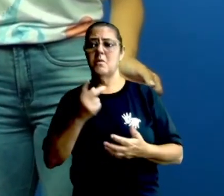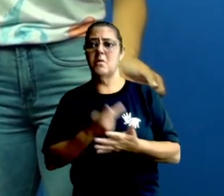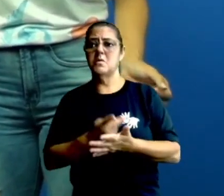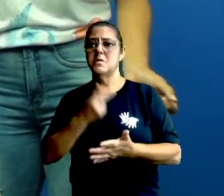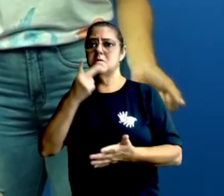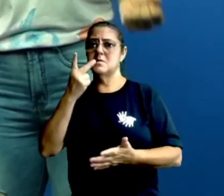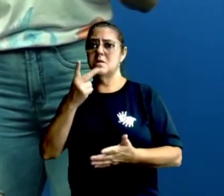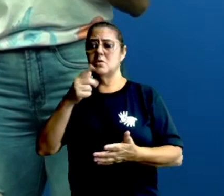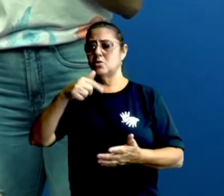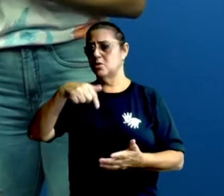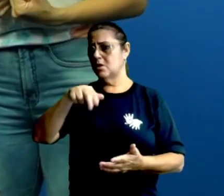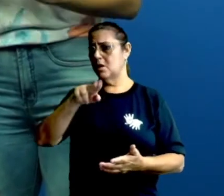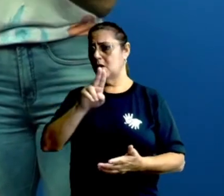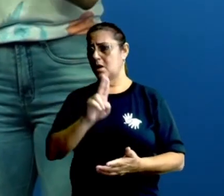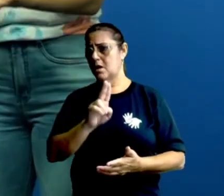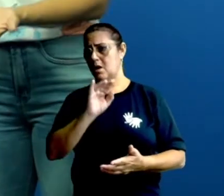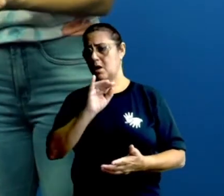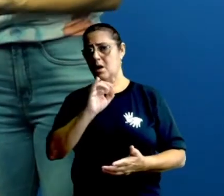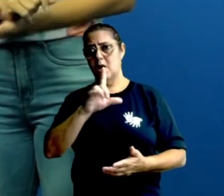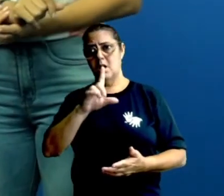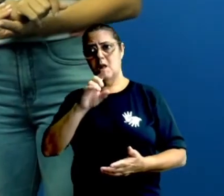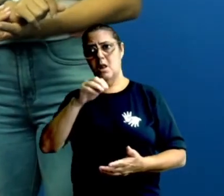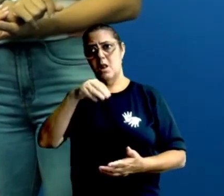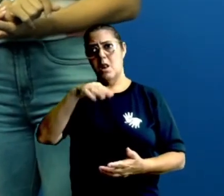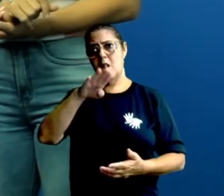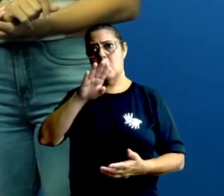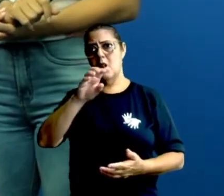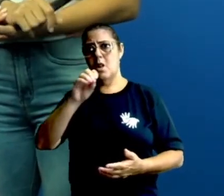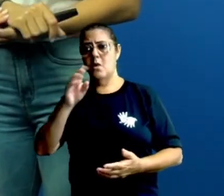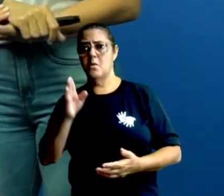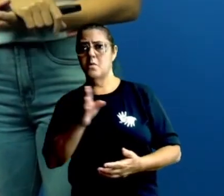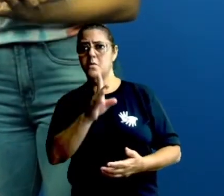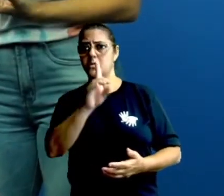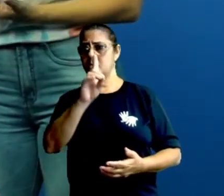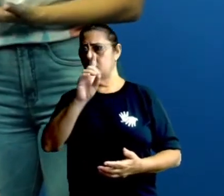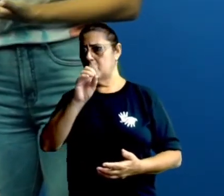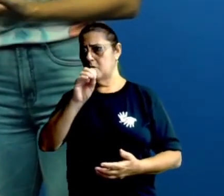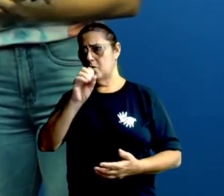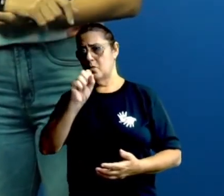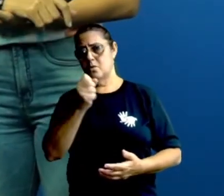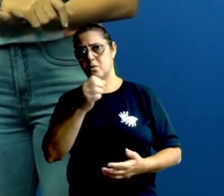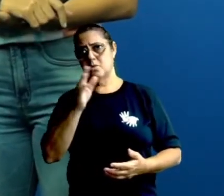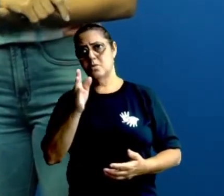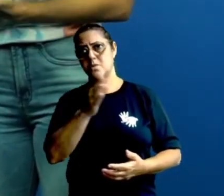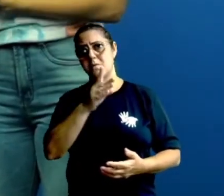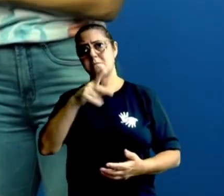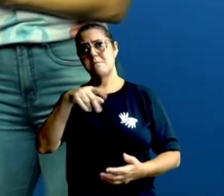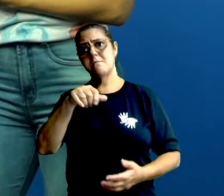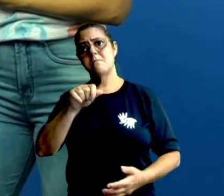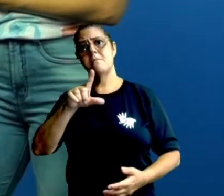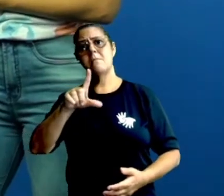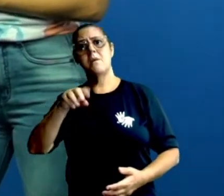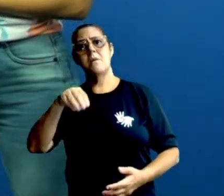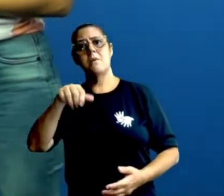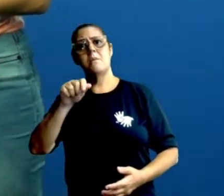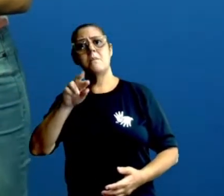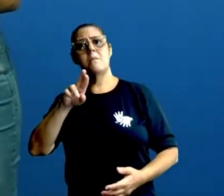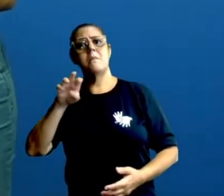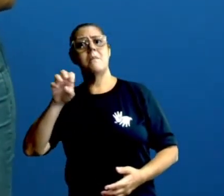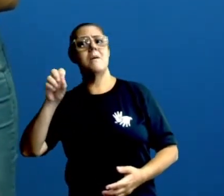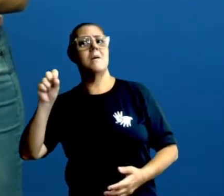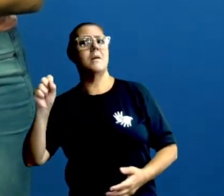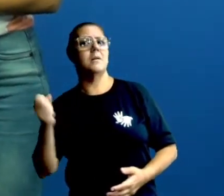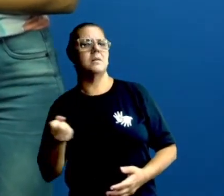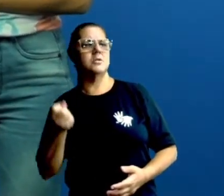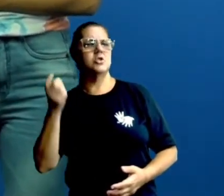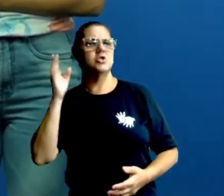episódio do Quilombo dos Palmares, por exemplo. E o que foi o Quilombo dos Palmares? Talvez vocês